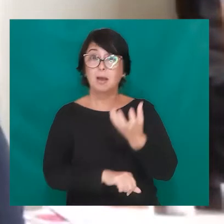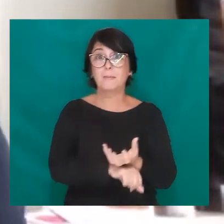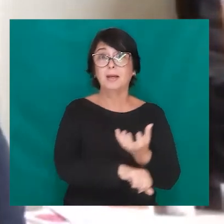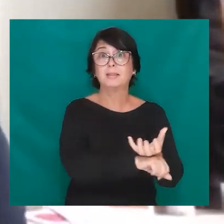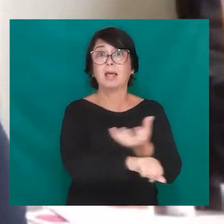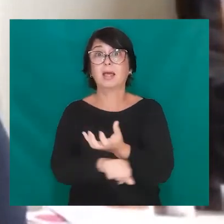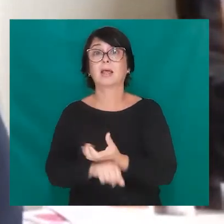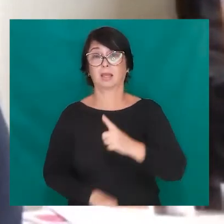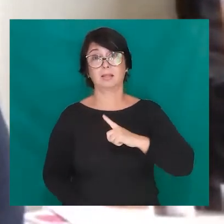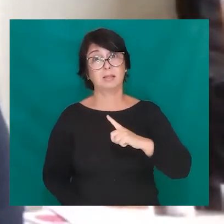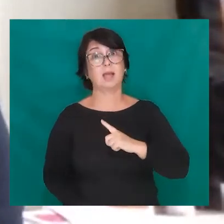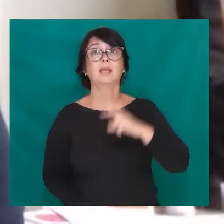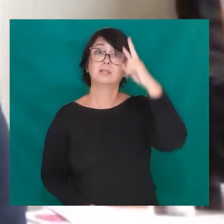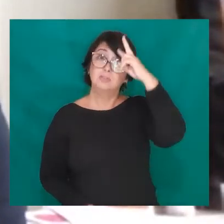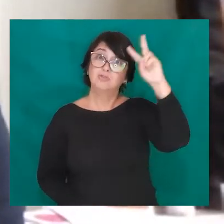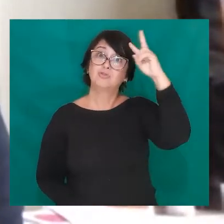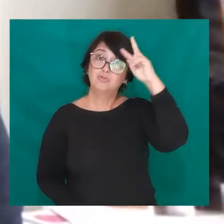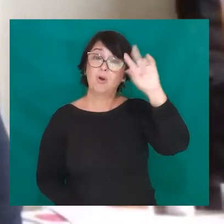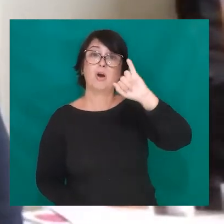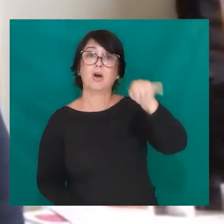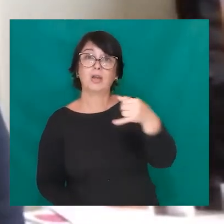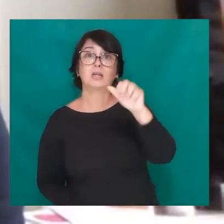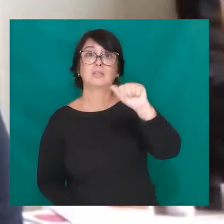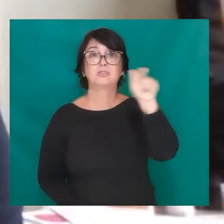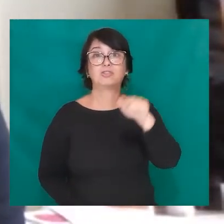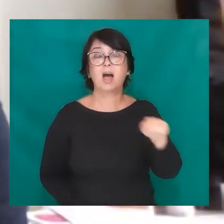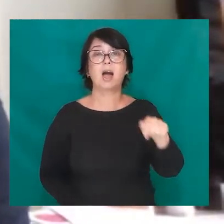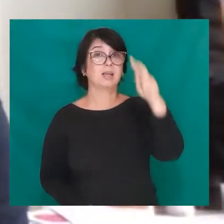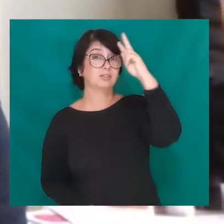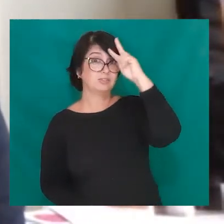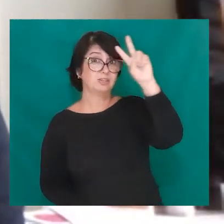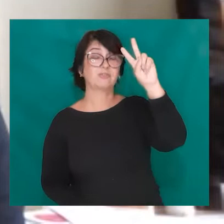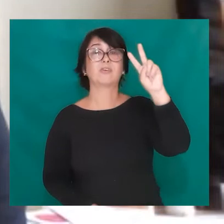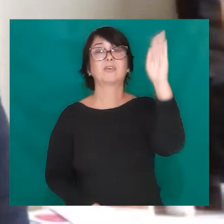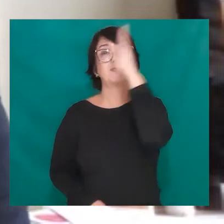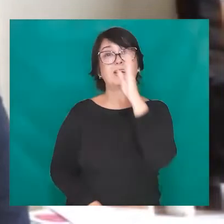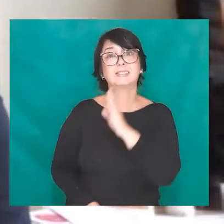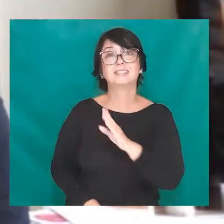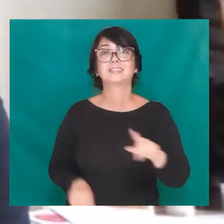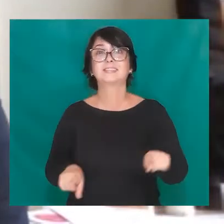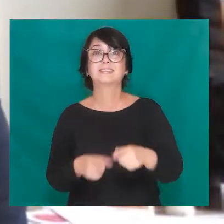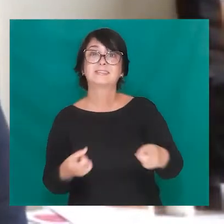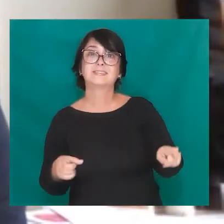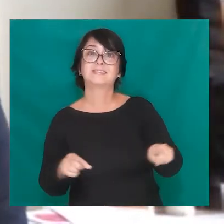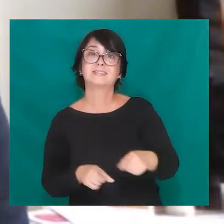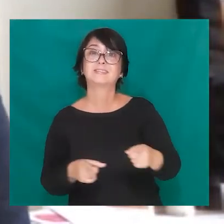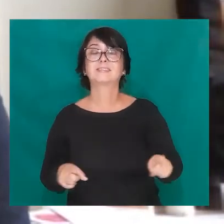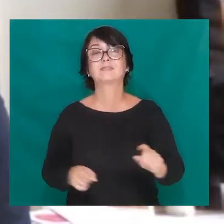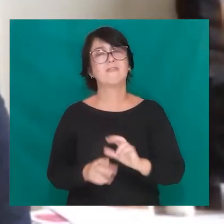obrigatórias, e também ter aula de história do jazz, história da música brasileira, história do pop, história da música